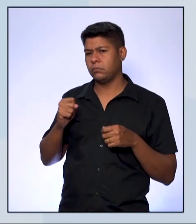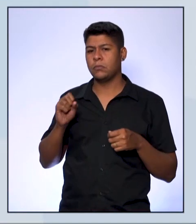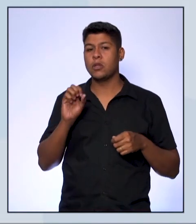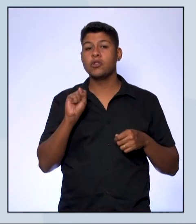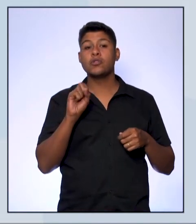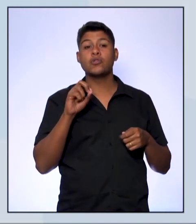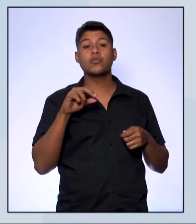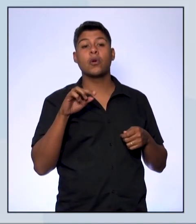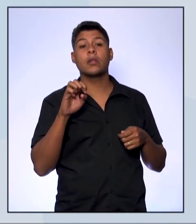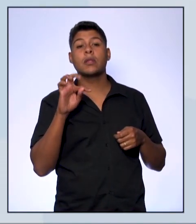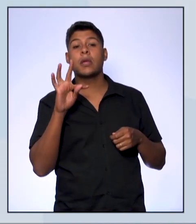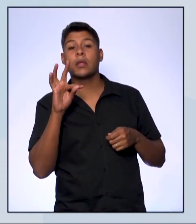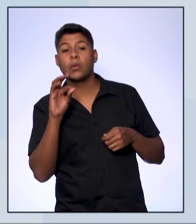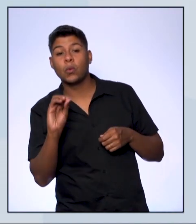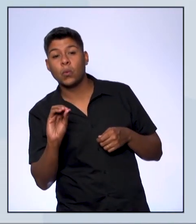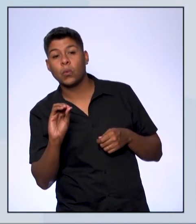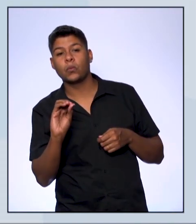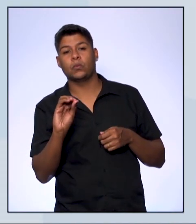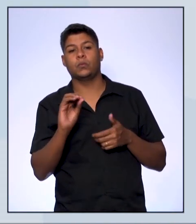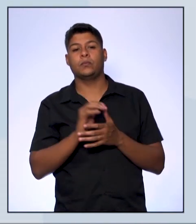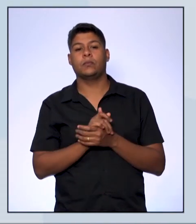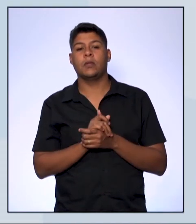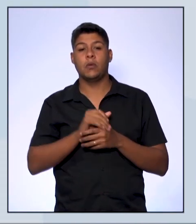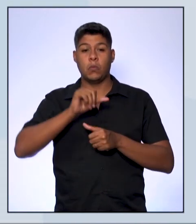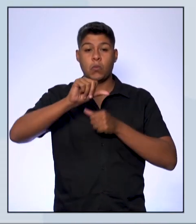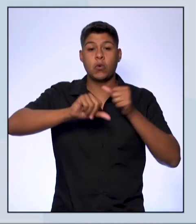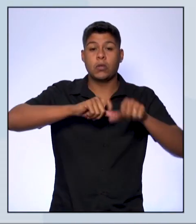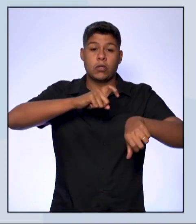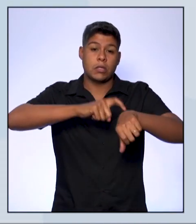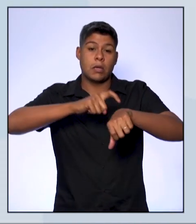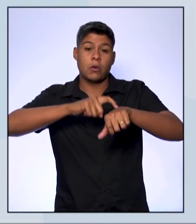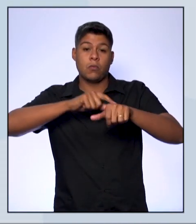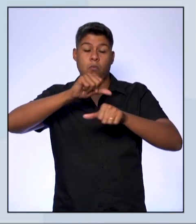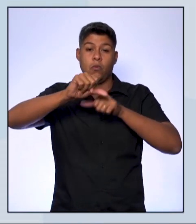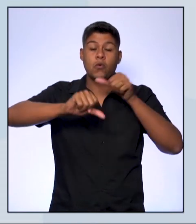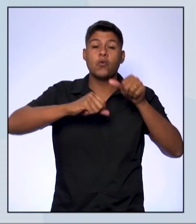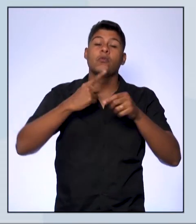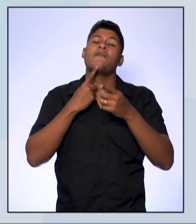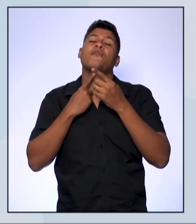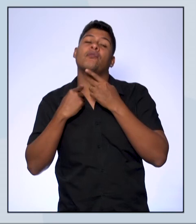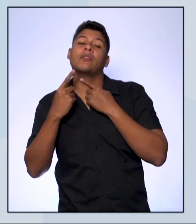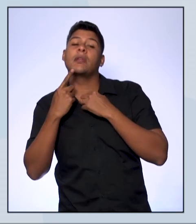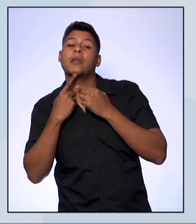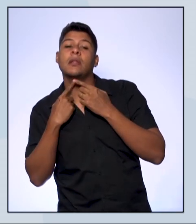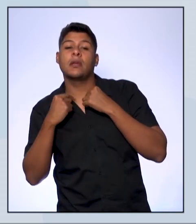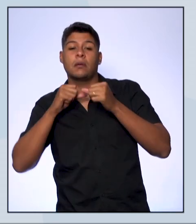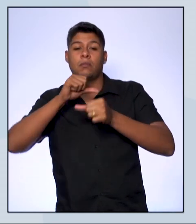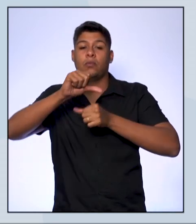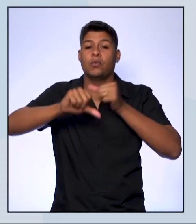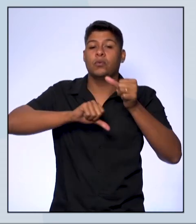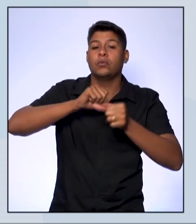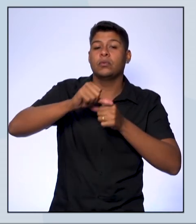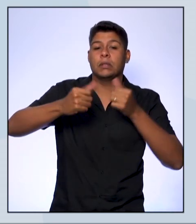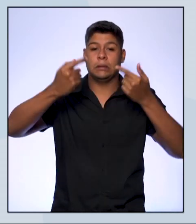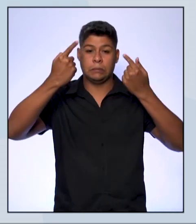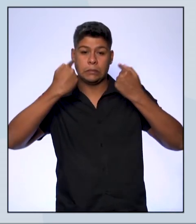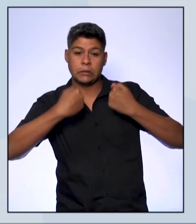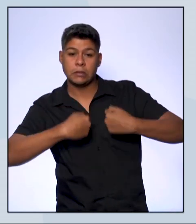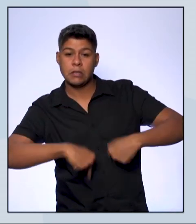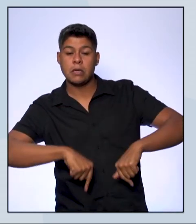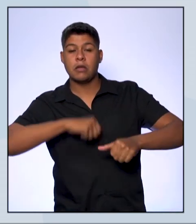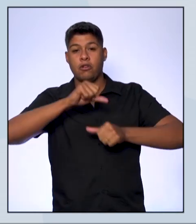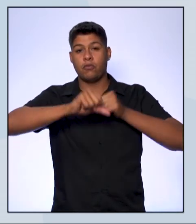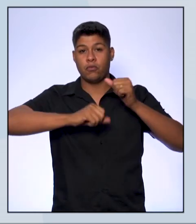soneto luís vaz de camões mudam-se os tempos mudam-se as vontades muda-se o ser muda-se